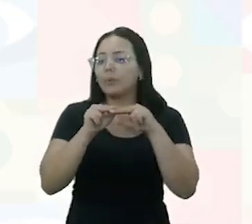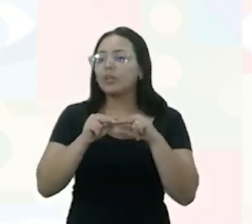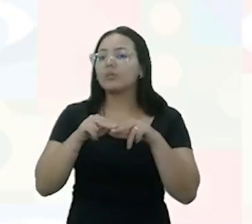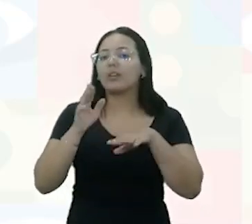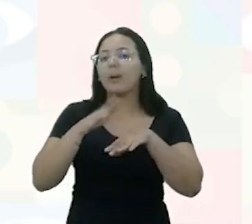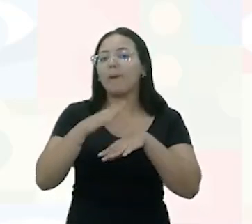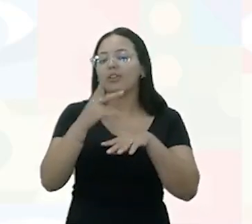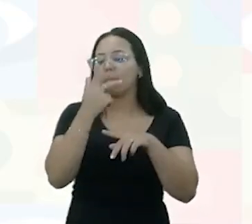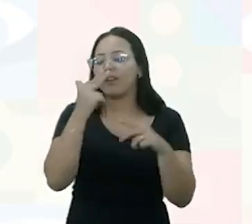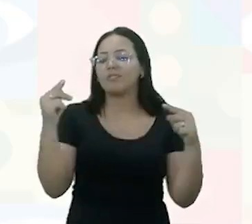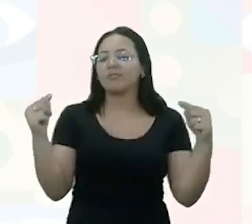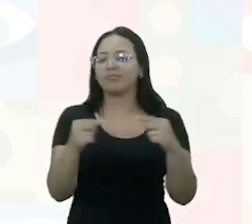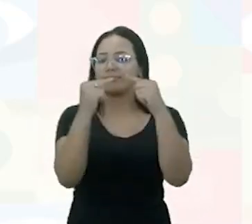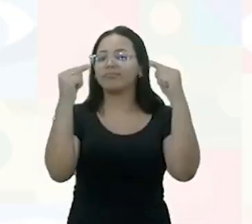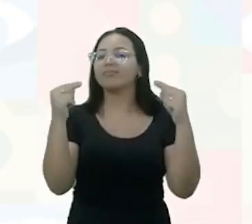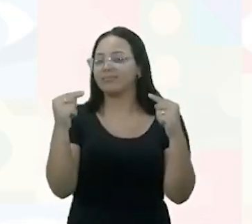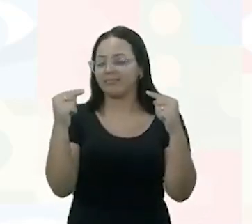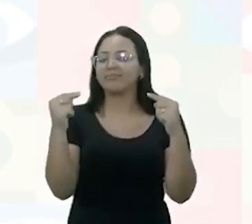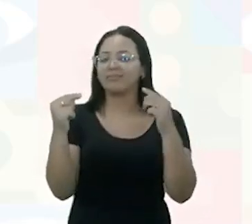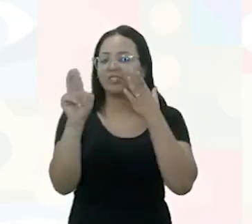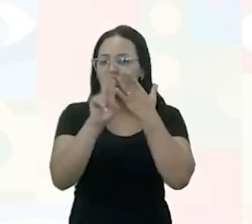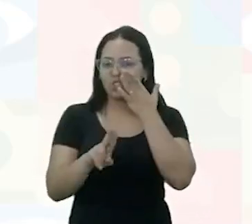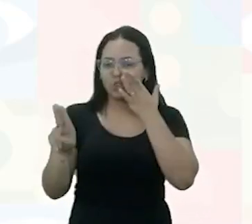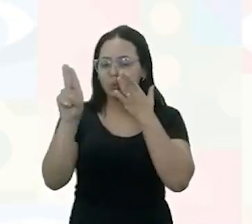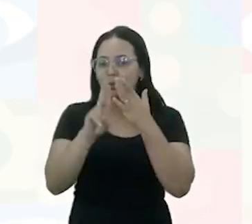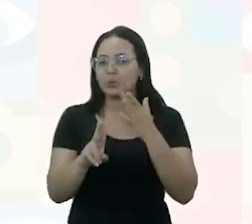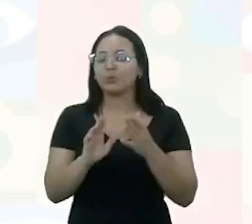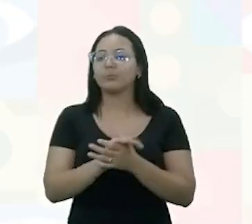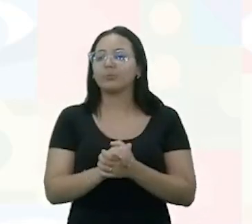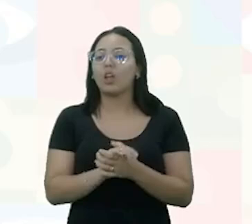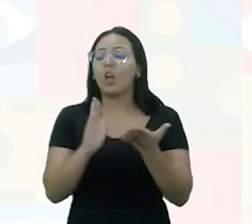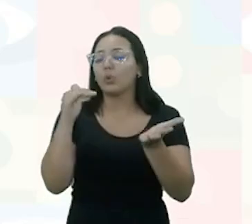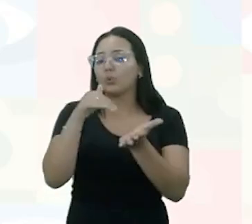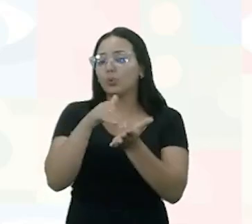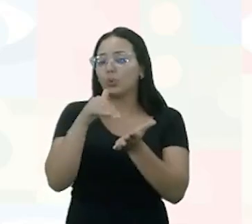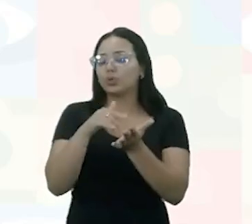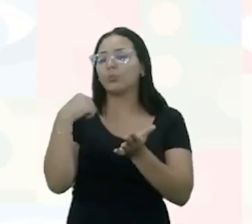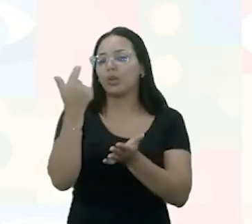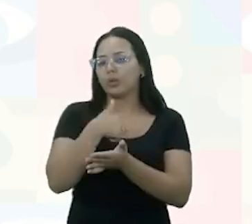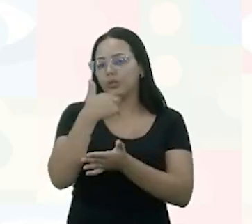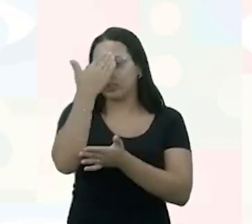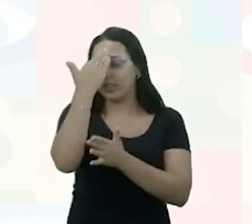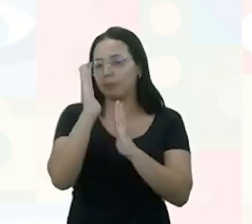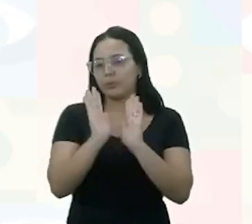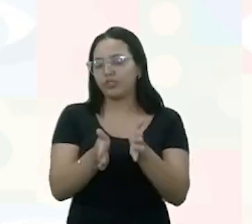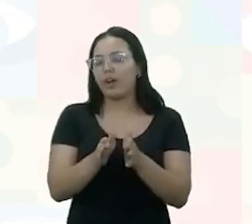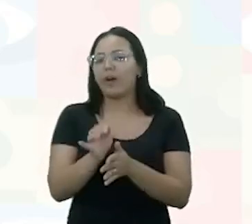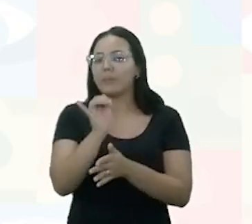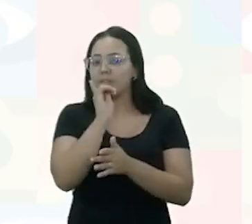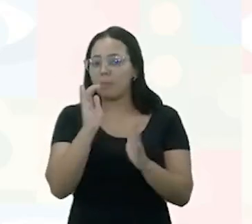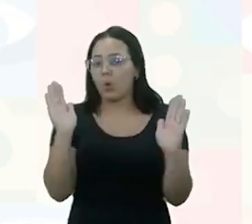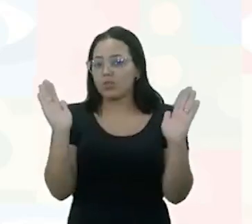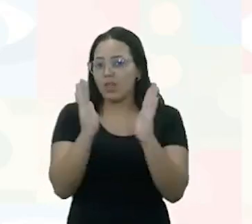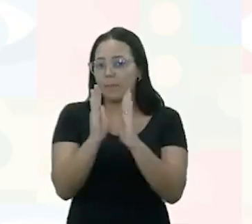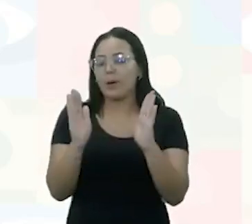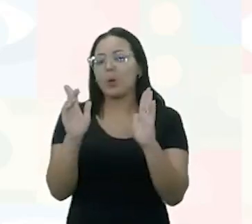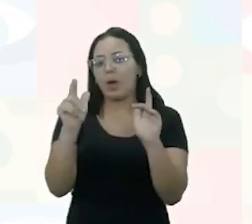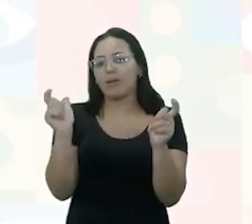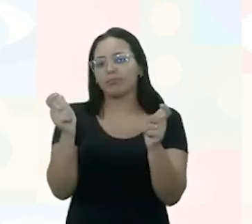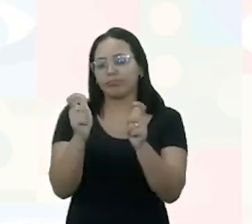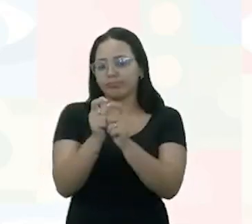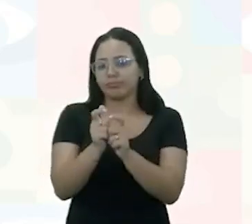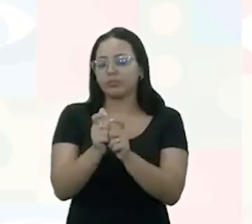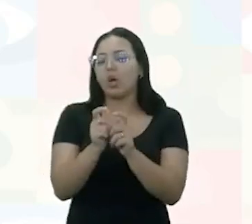Extremamente compatível e prático. No último, o que a gente sabe, né, é que o tamanho é bem menor,